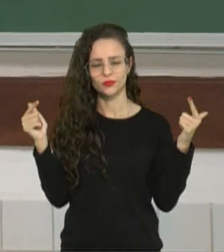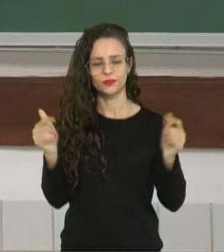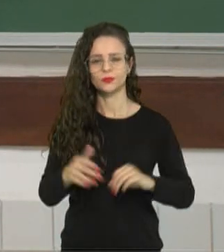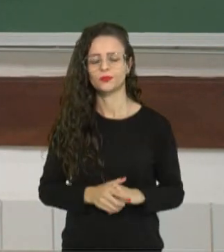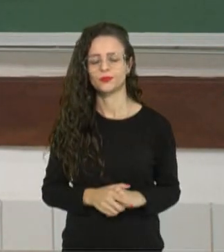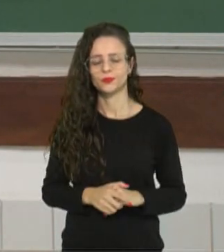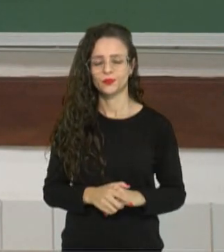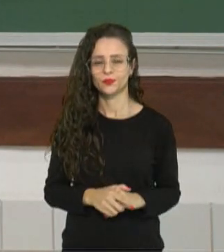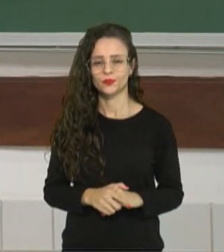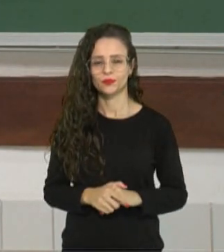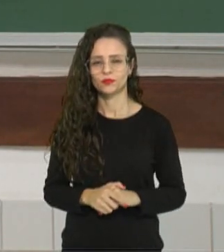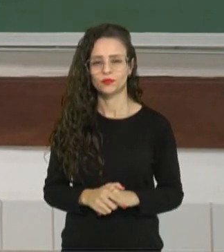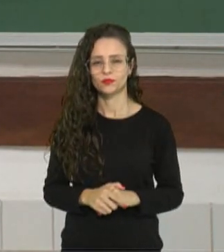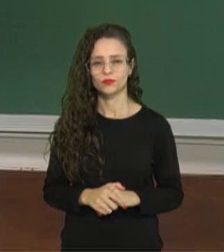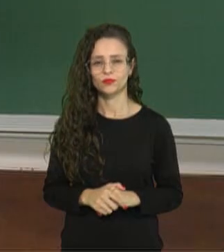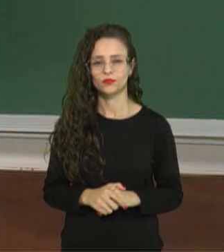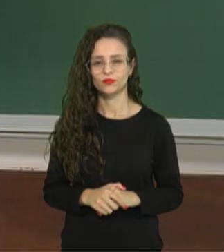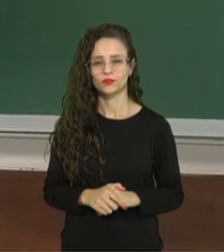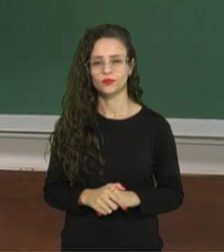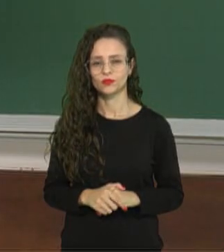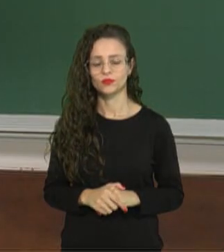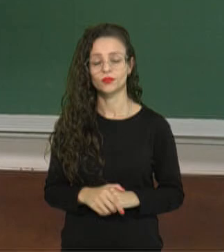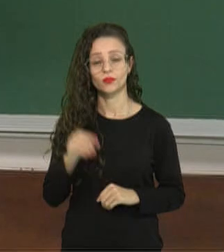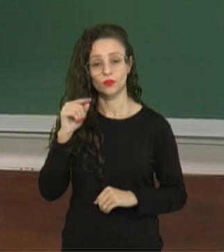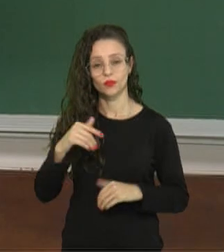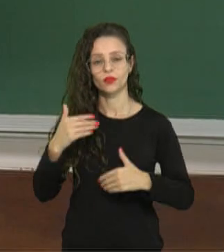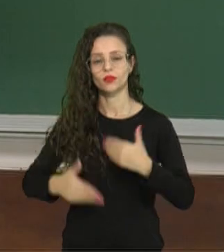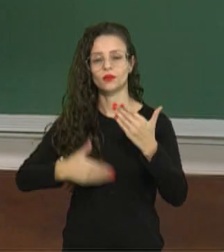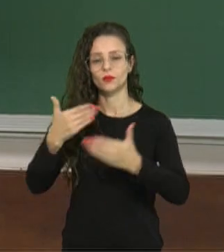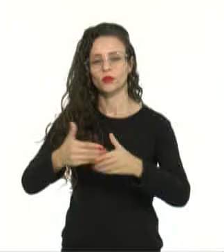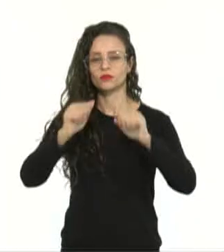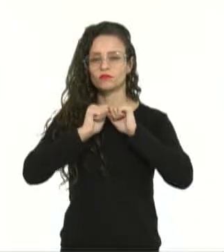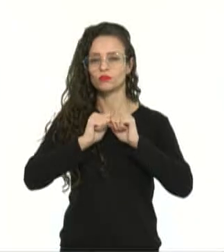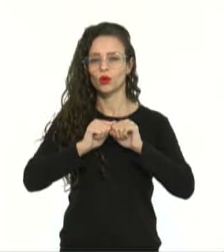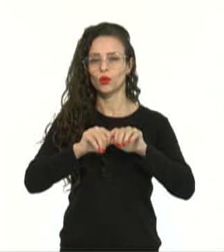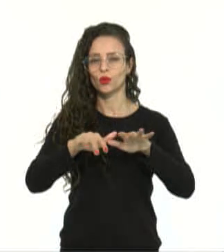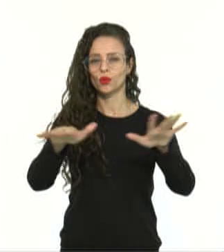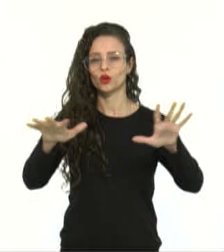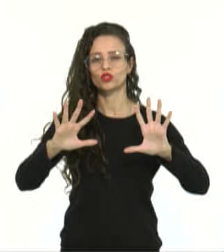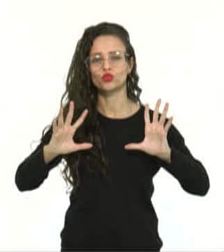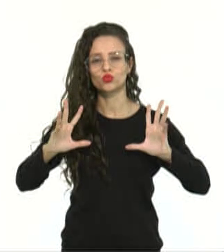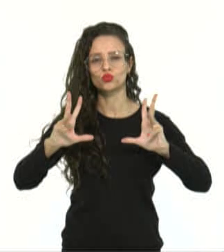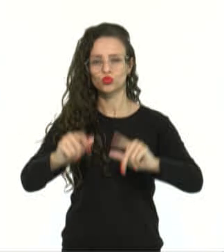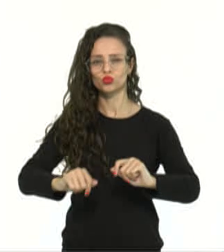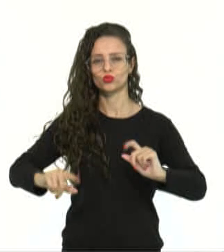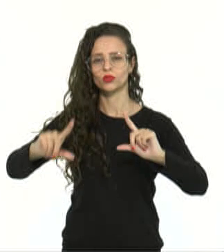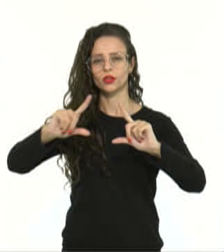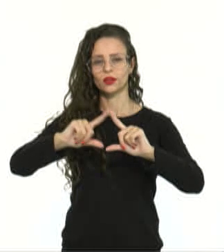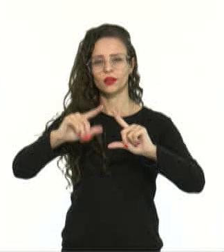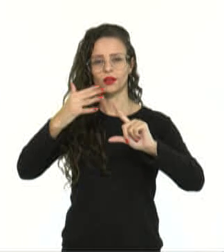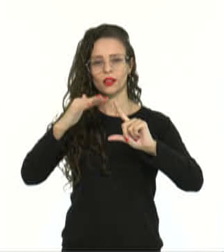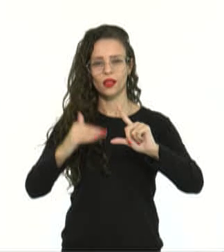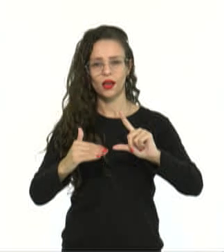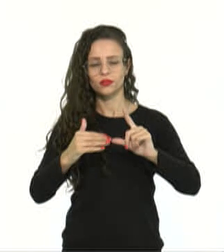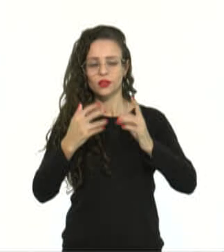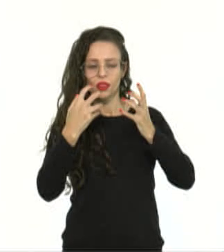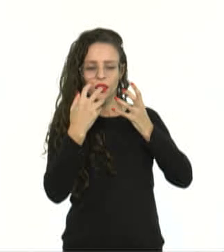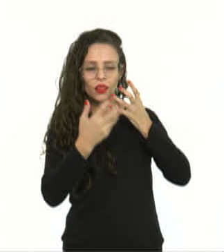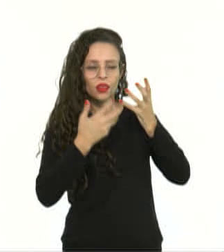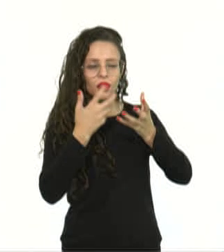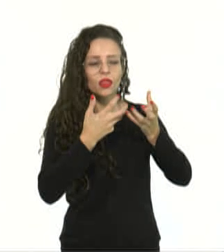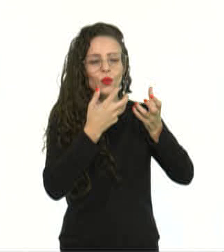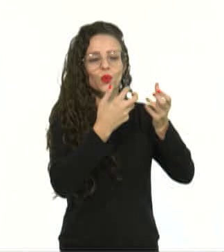cultura. Esse processo atingiria todas as classes que seriam seduzidas pela indústria